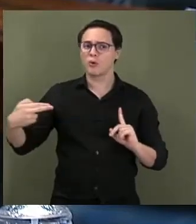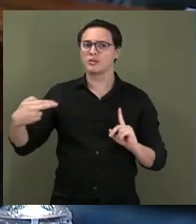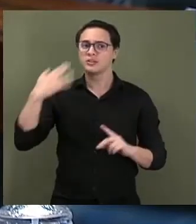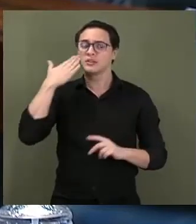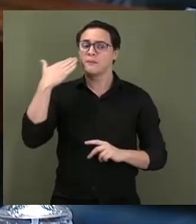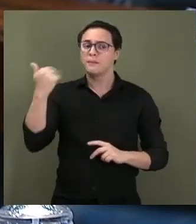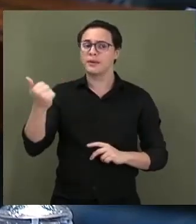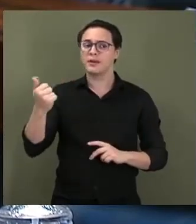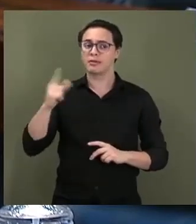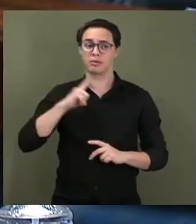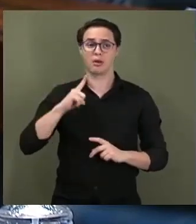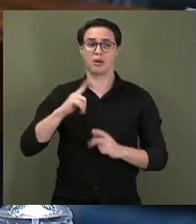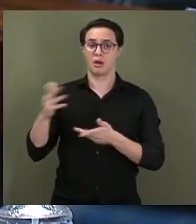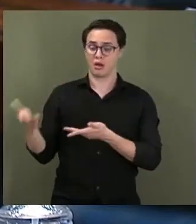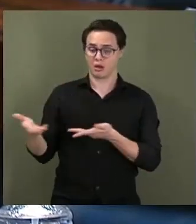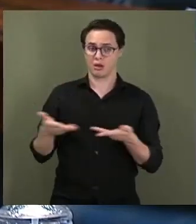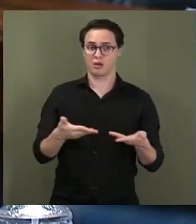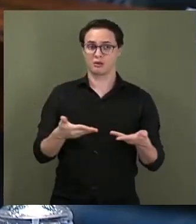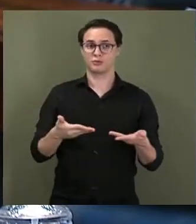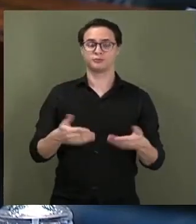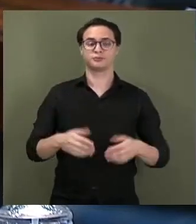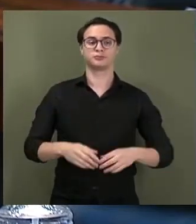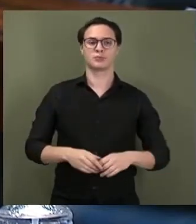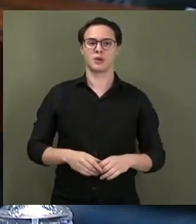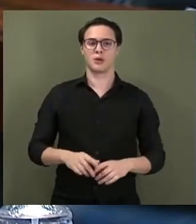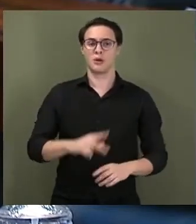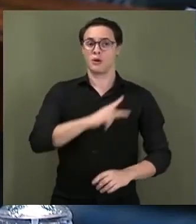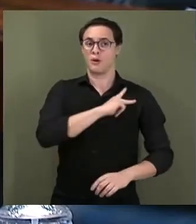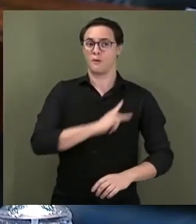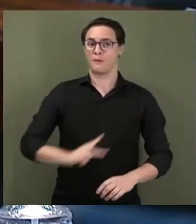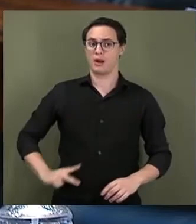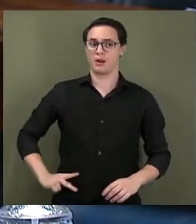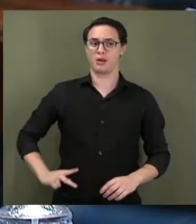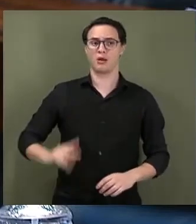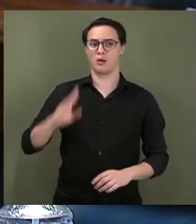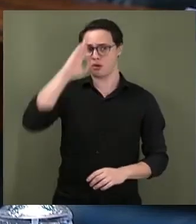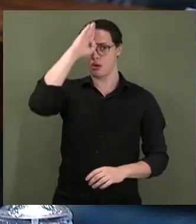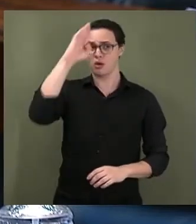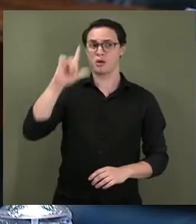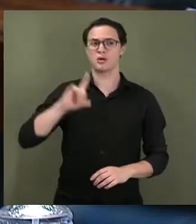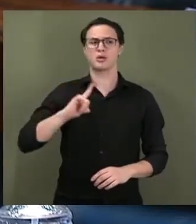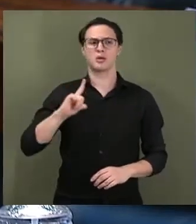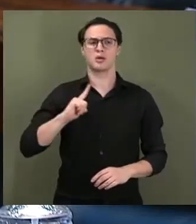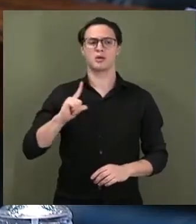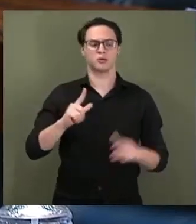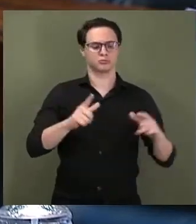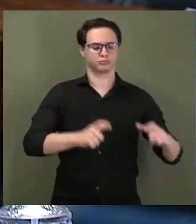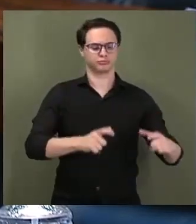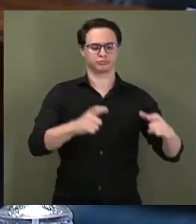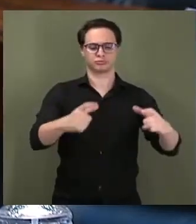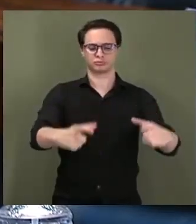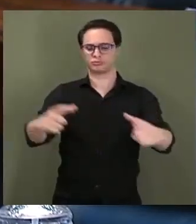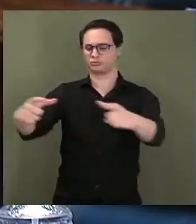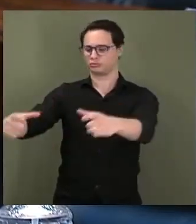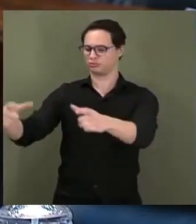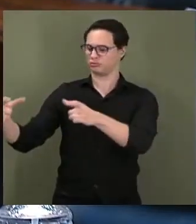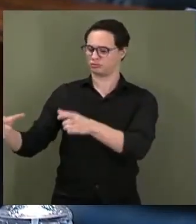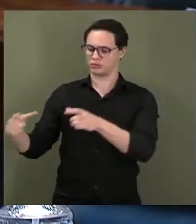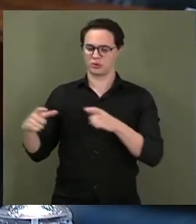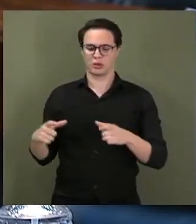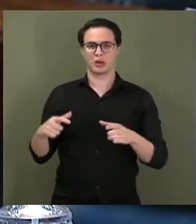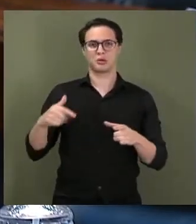bela receptividade que o presidente Bolsonaro tem pelos lugares em que ele transita.